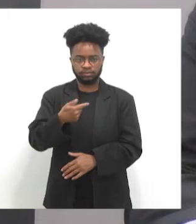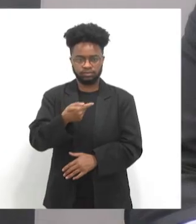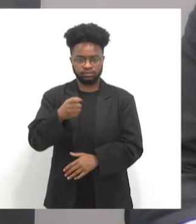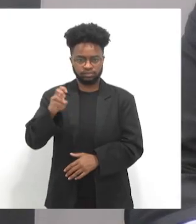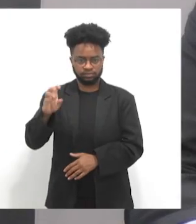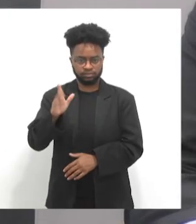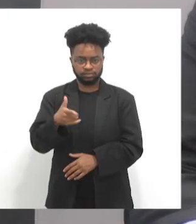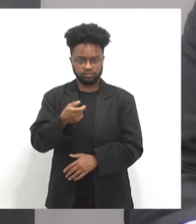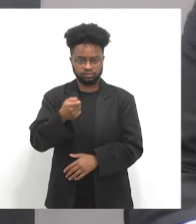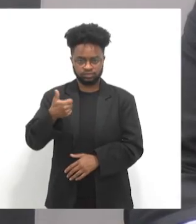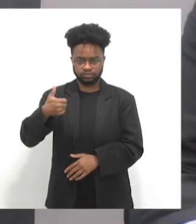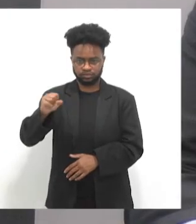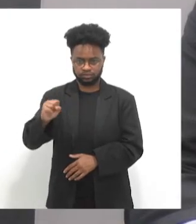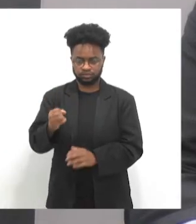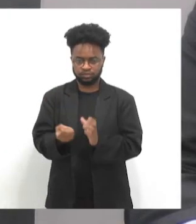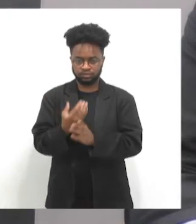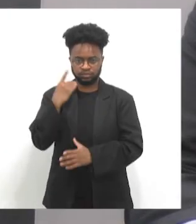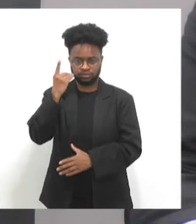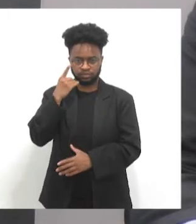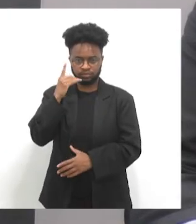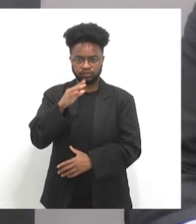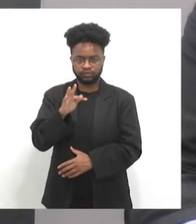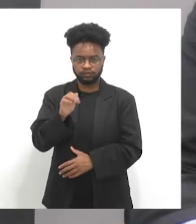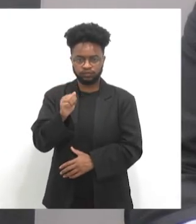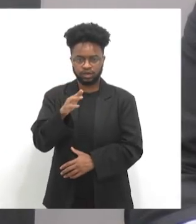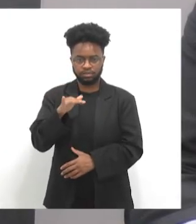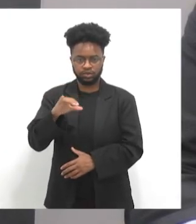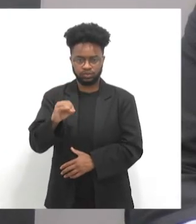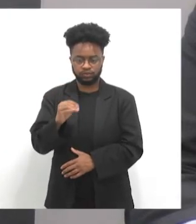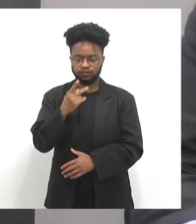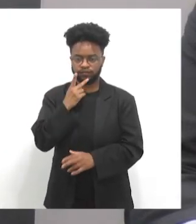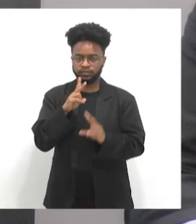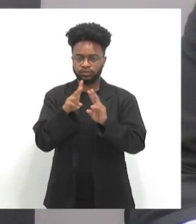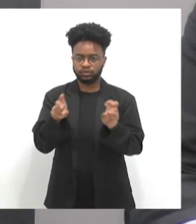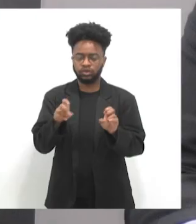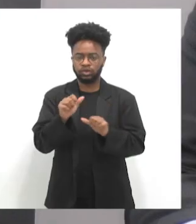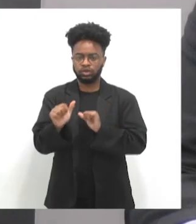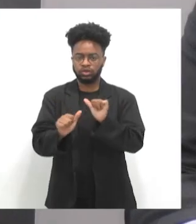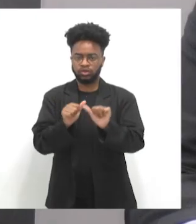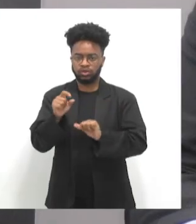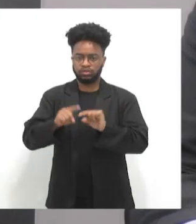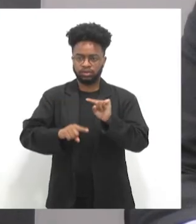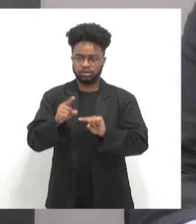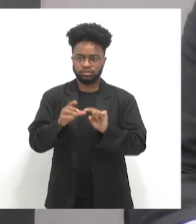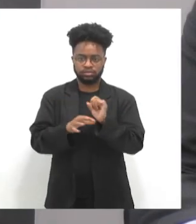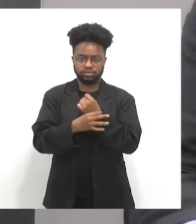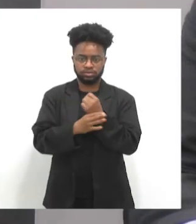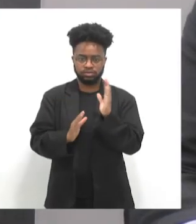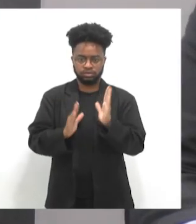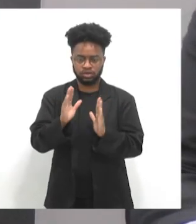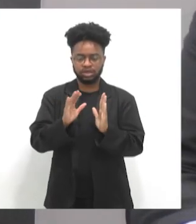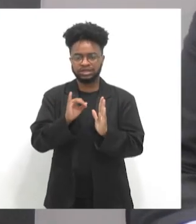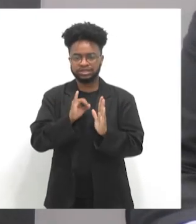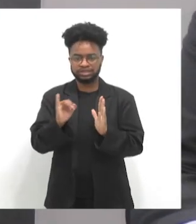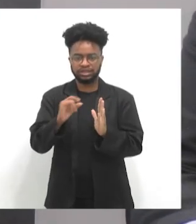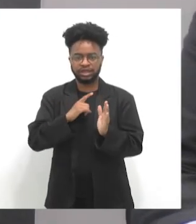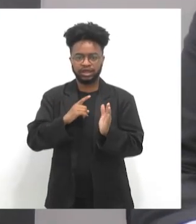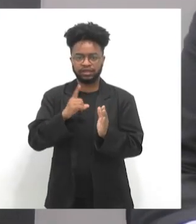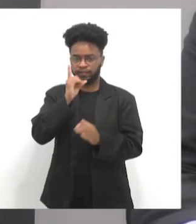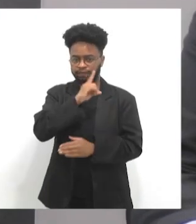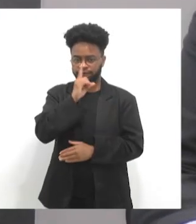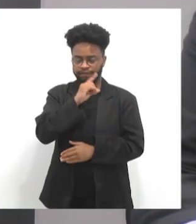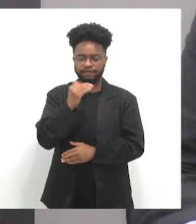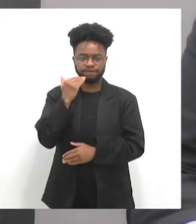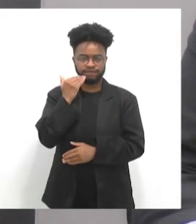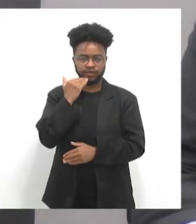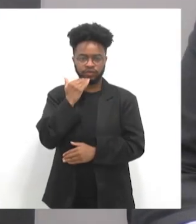4.175, de 2018, de relatoria do deputado Fábio Silva, que dispõe sobre a troca de produtos na garantia em razão de vícios ou defeitos de fabricação e